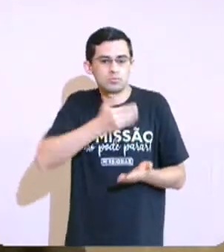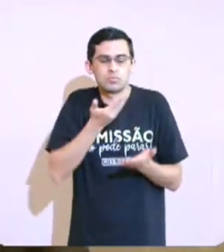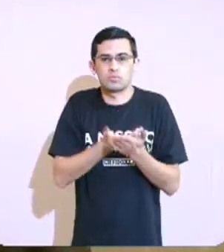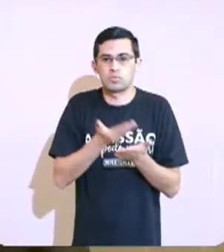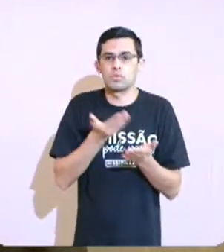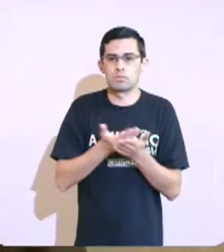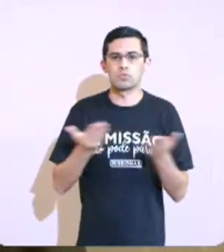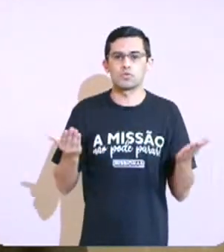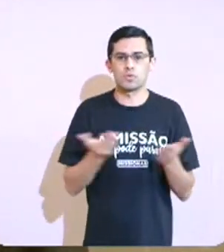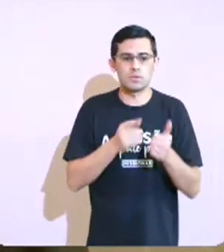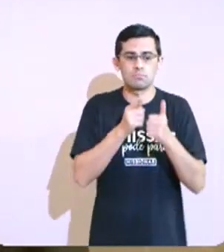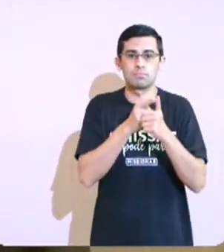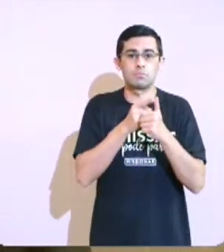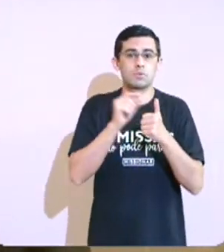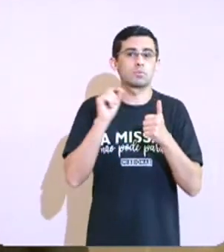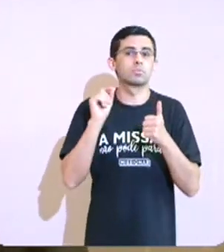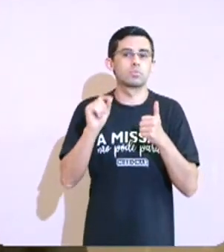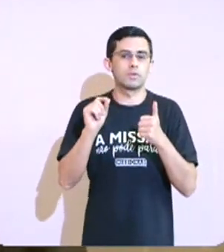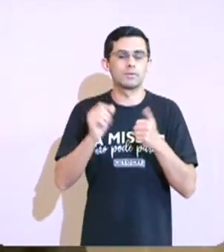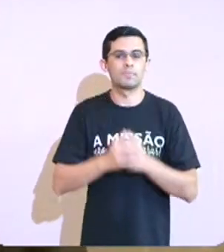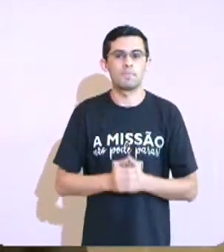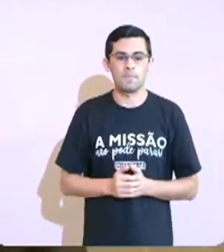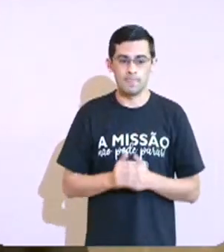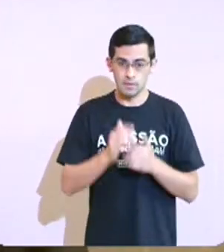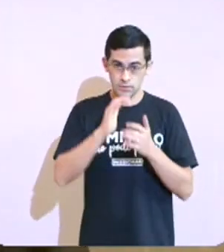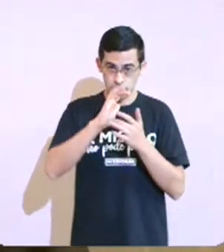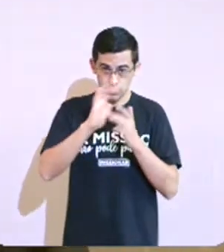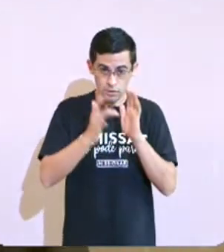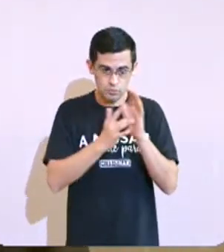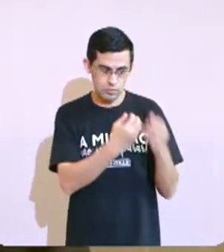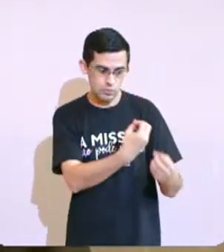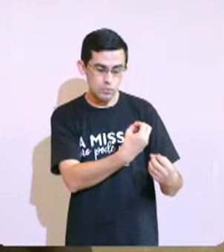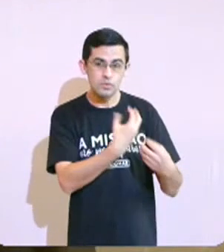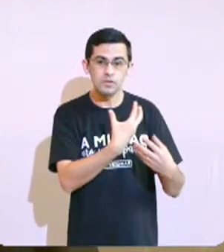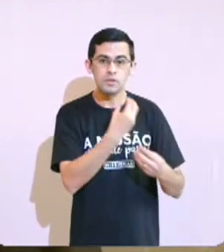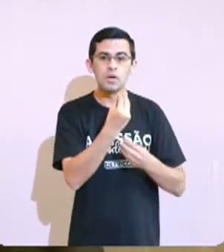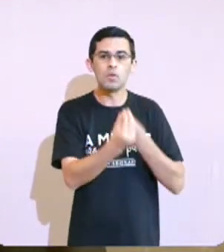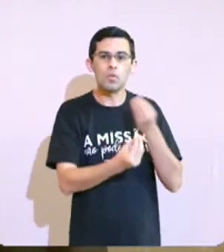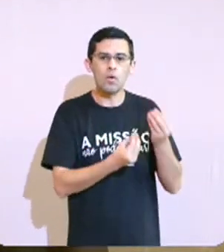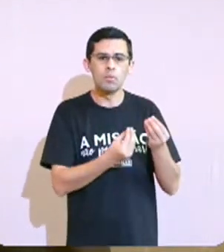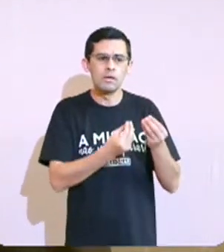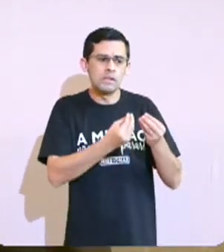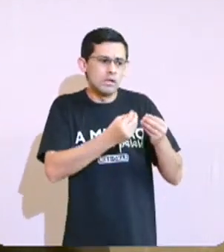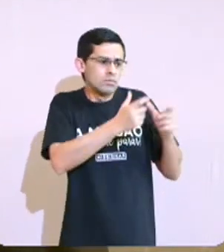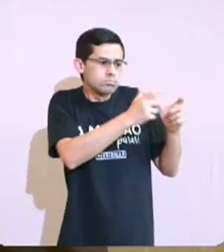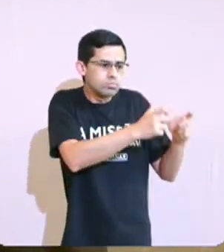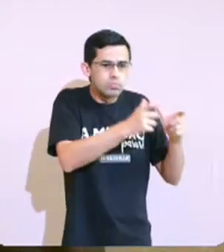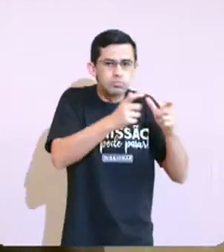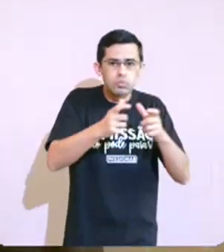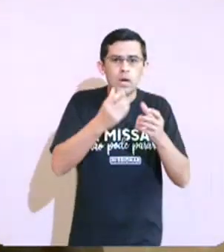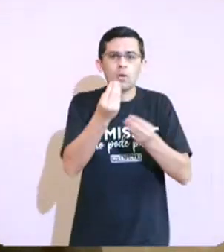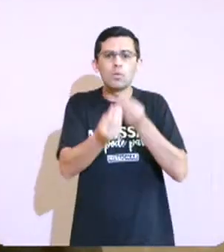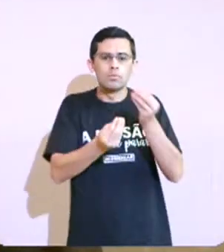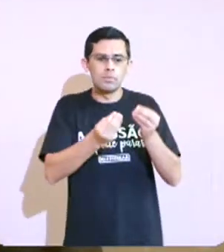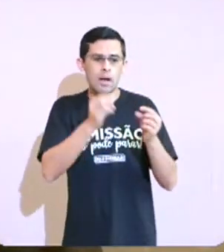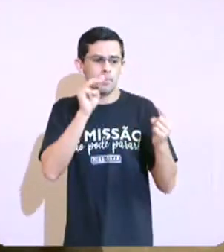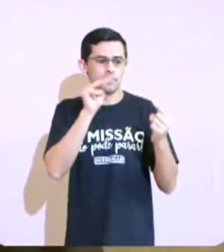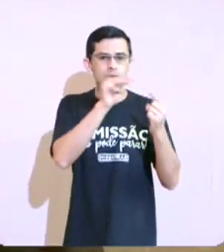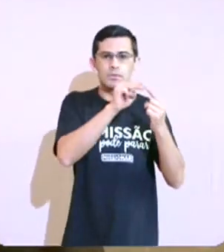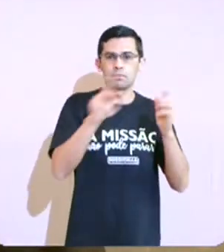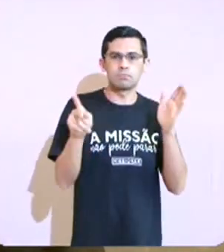agora. Primeiro, Jesus Cristo vai nos ensinar sobre a geografia da missão da igreja.